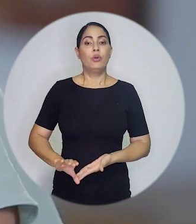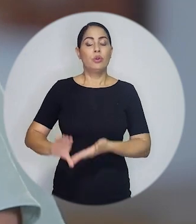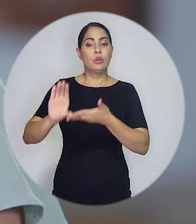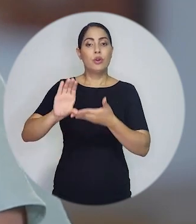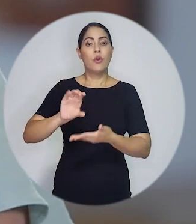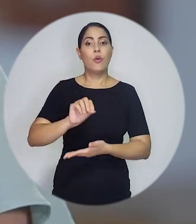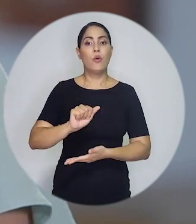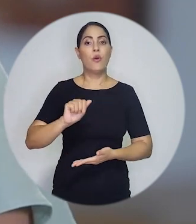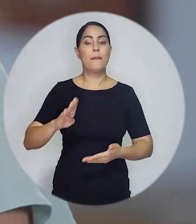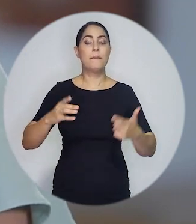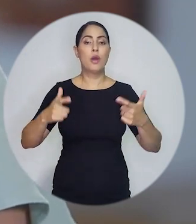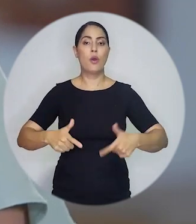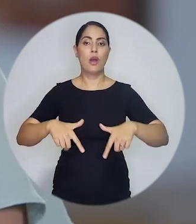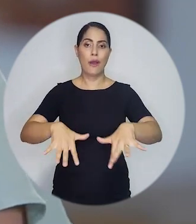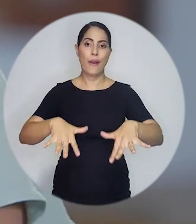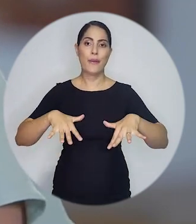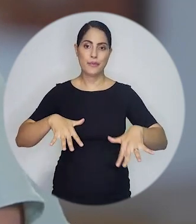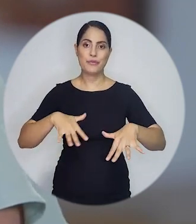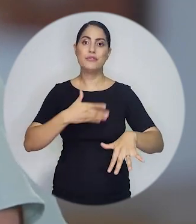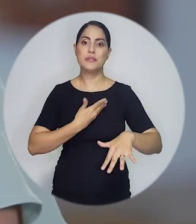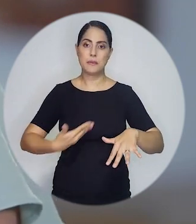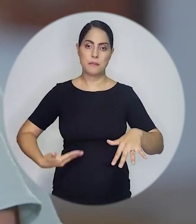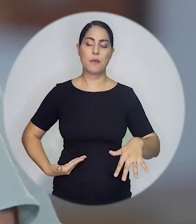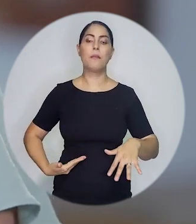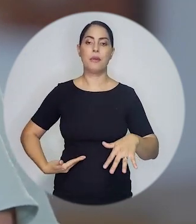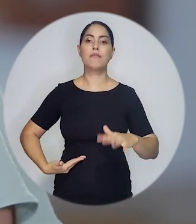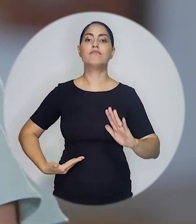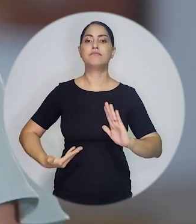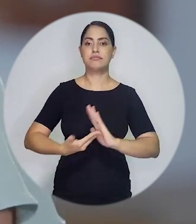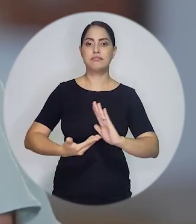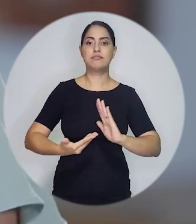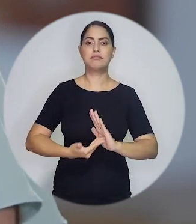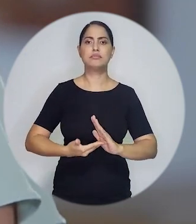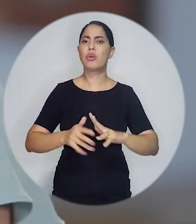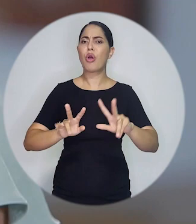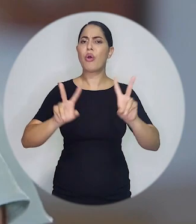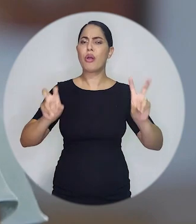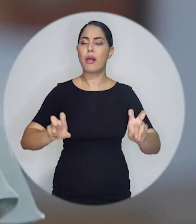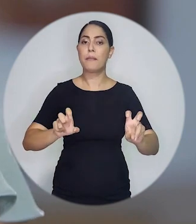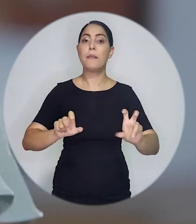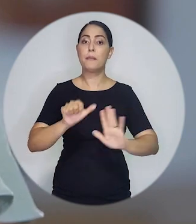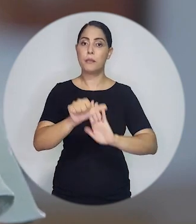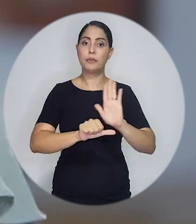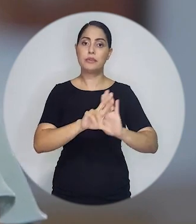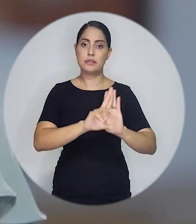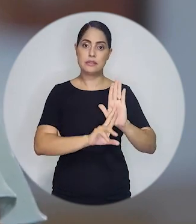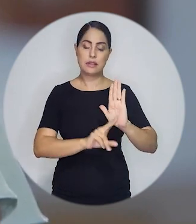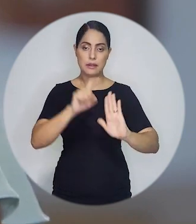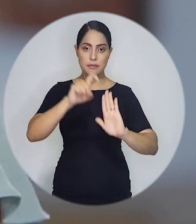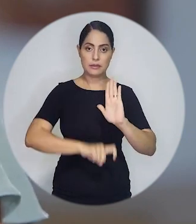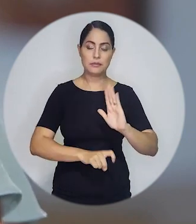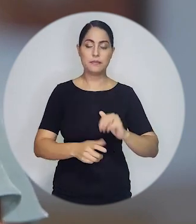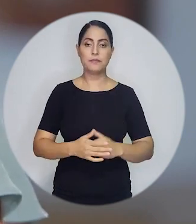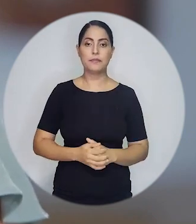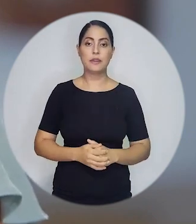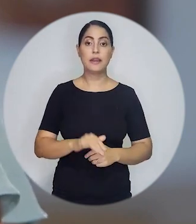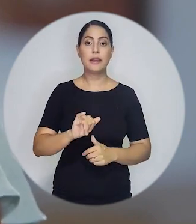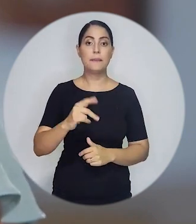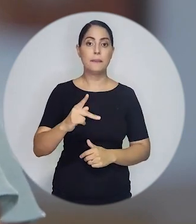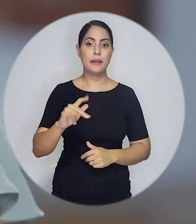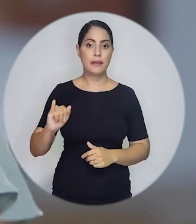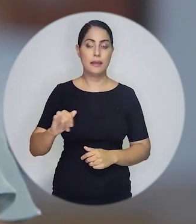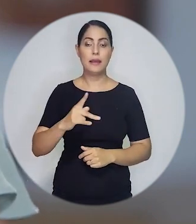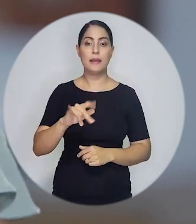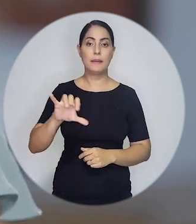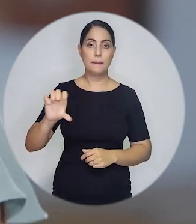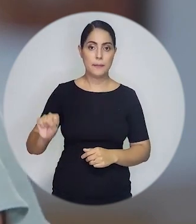participou de audiência pública na Câmara dos Deputados para debater a reforma tributária. A proposta tem o objetivo de unificar 5 tributos: